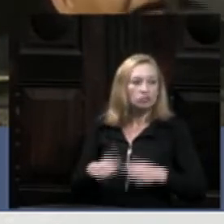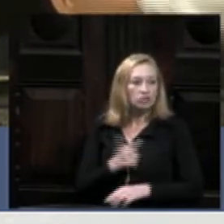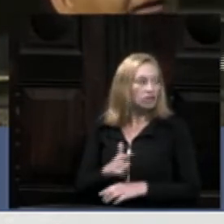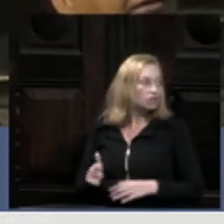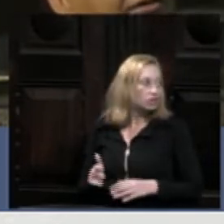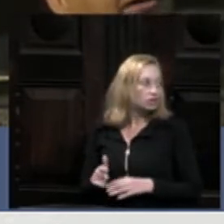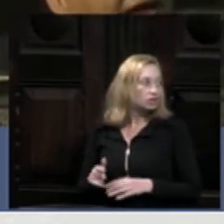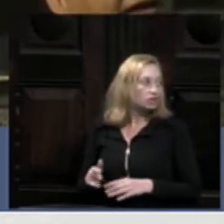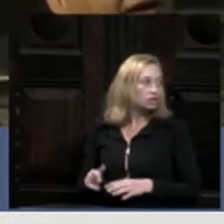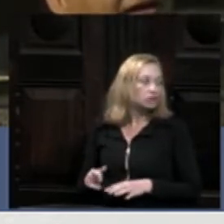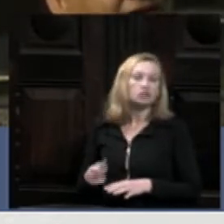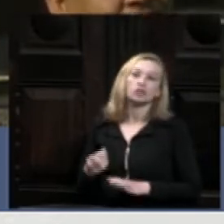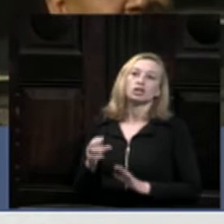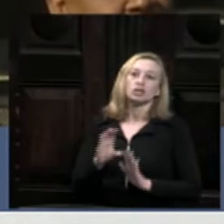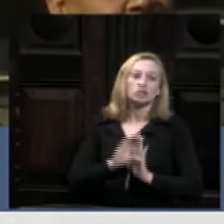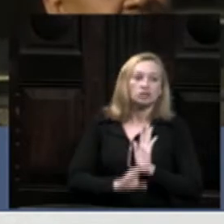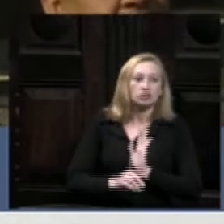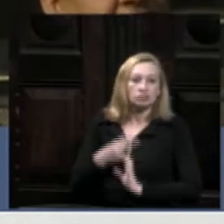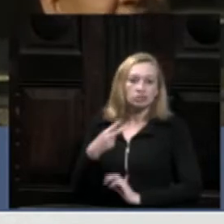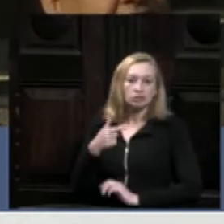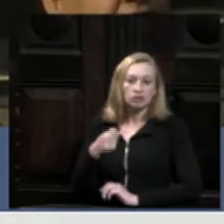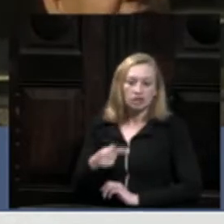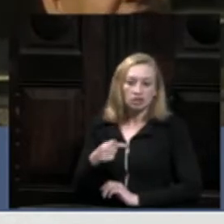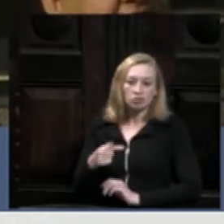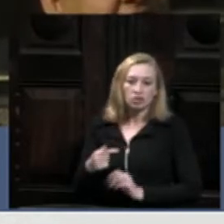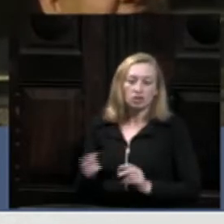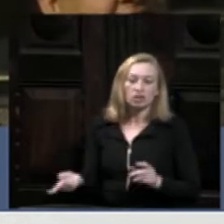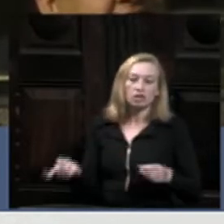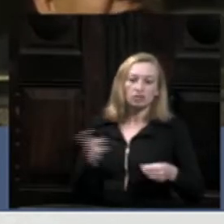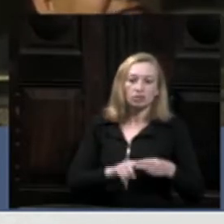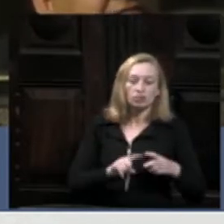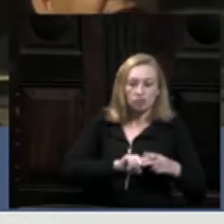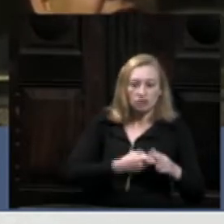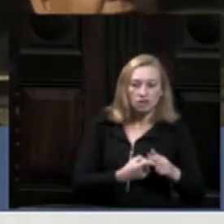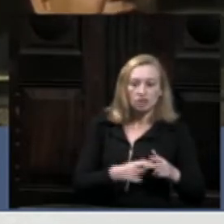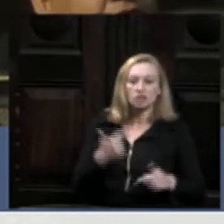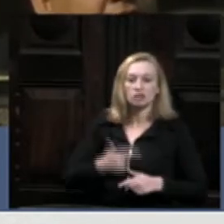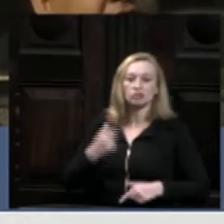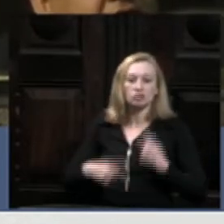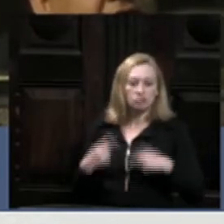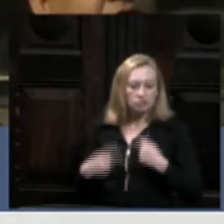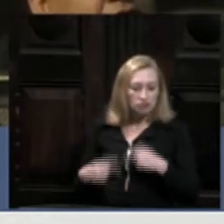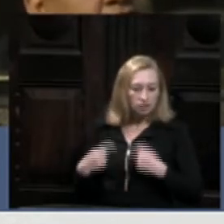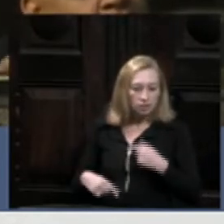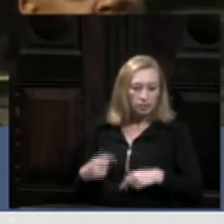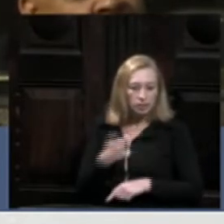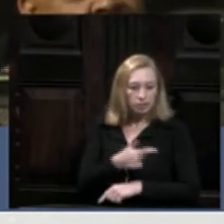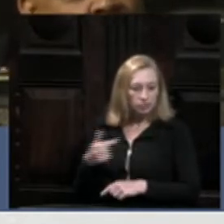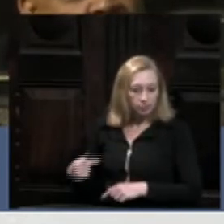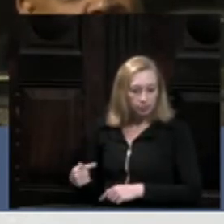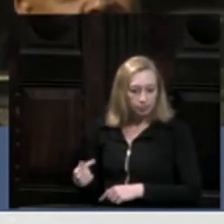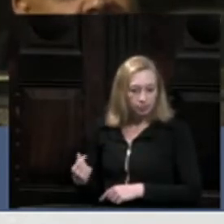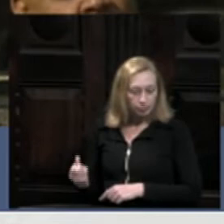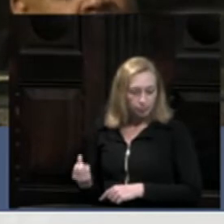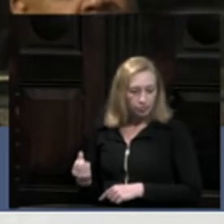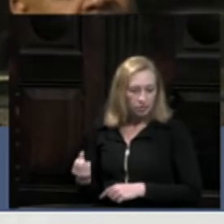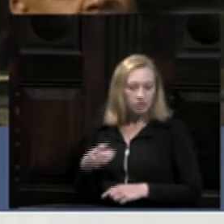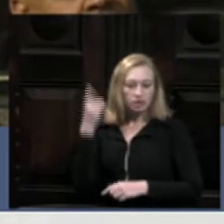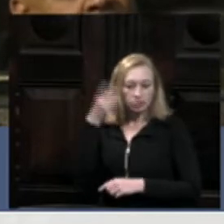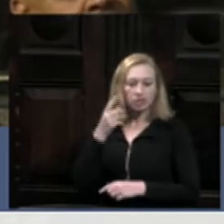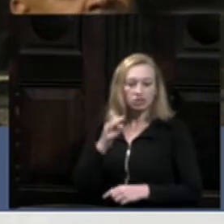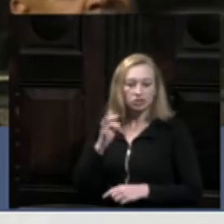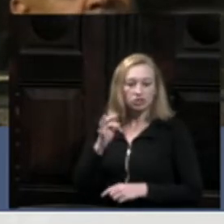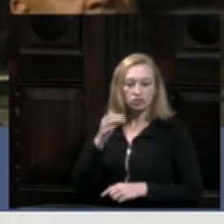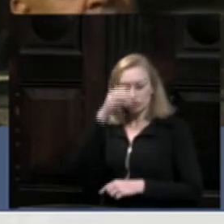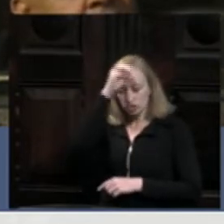recebeu 7 emendas e retorna às comissões. Segunda discussão. Projeto de lei 1721-2016, de autoria da deputada Tânia Rodrigues e tio